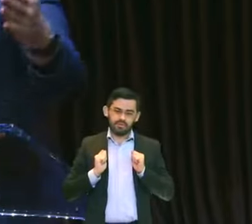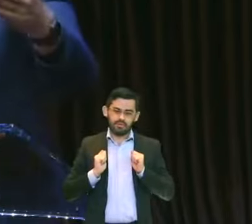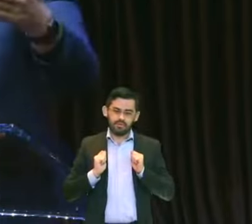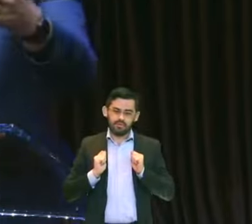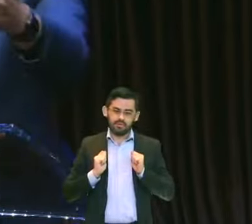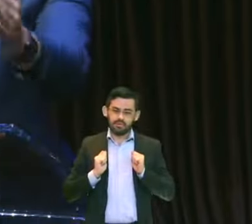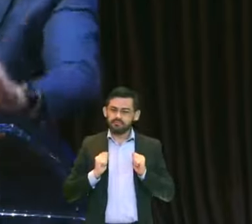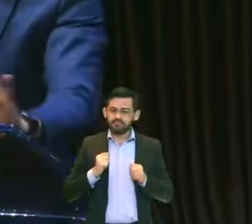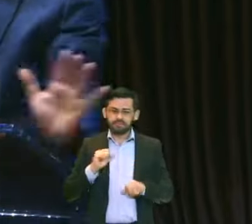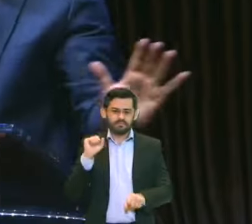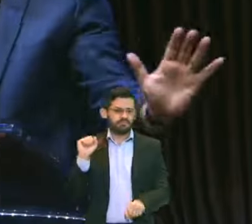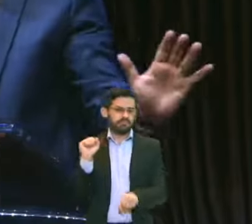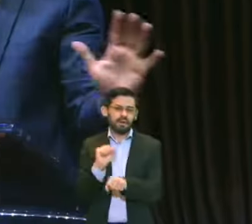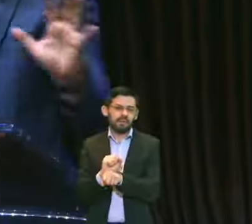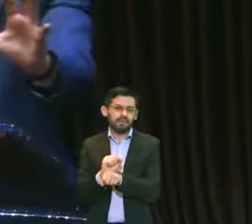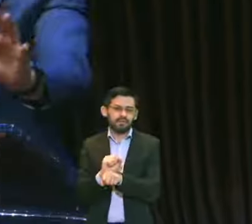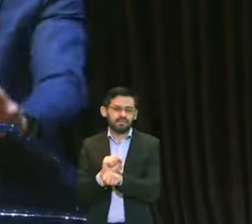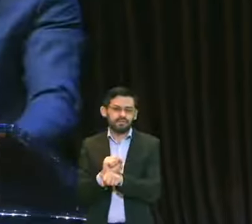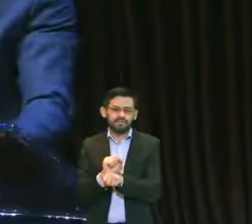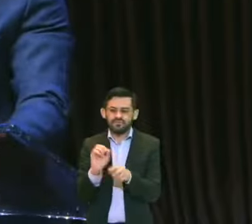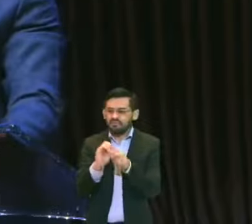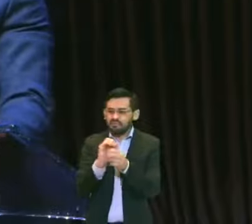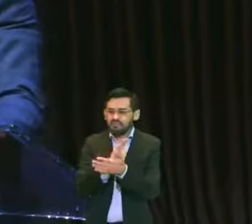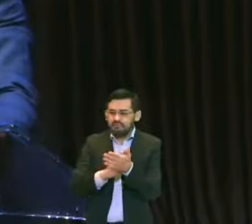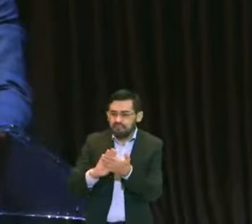Pessoas que estacionaram o carro da vida, pararam.